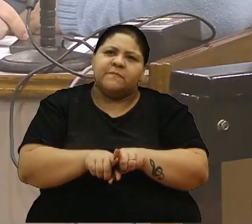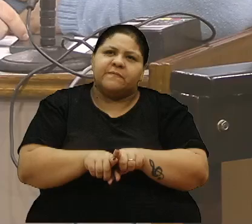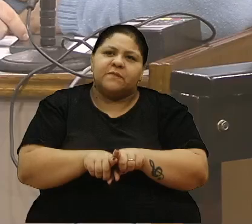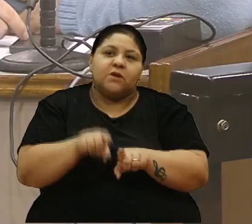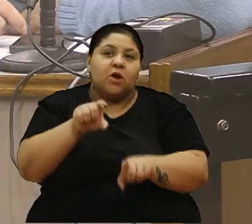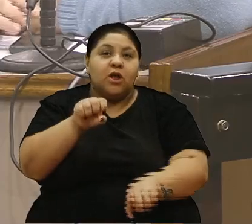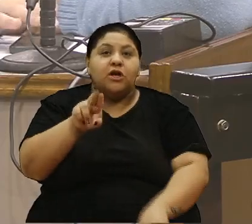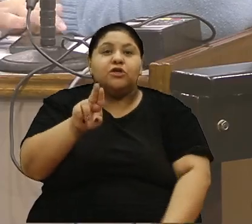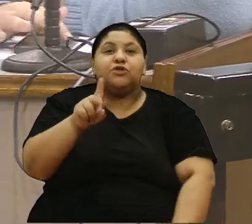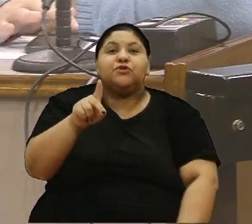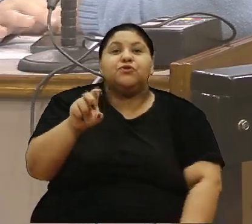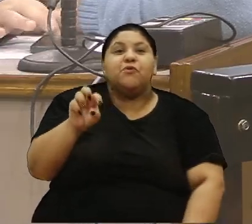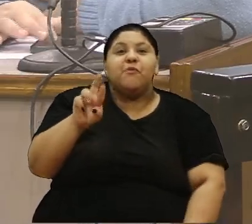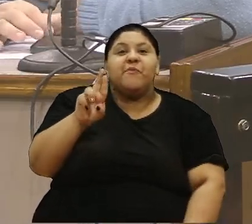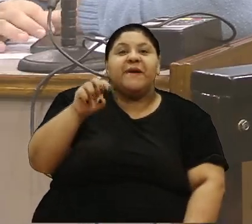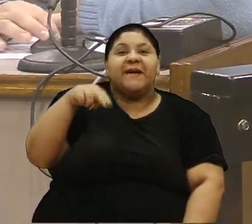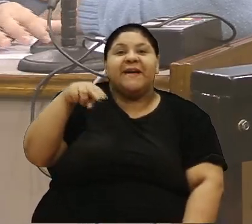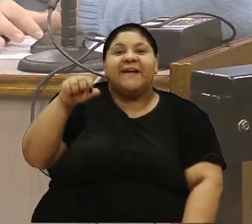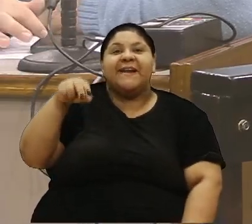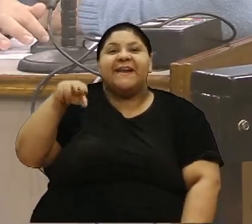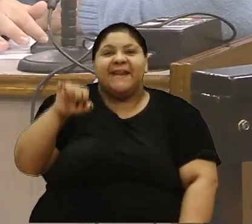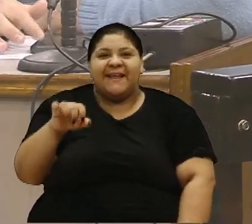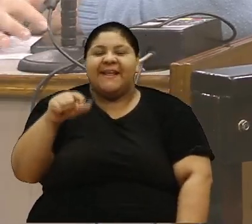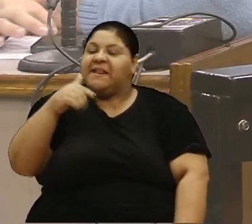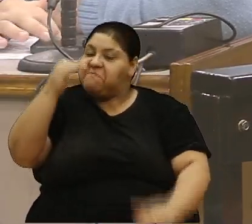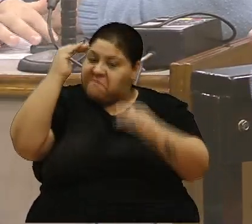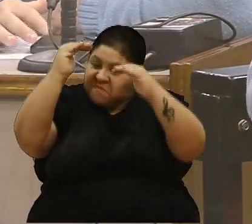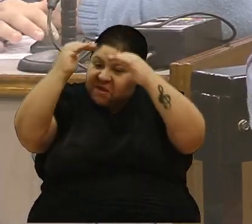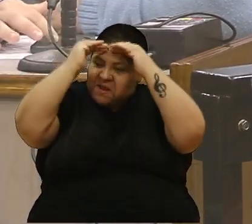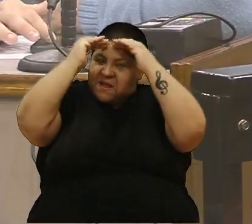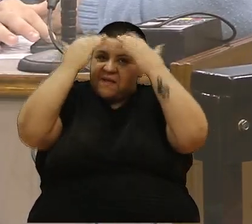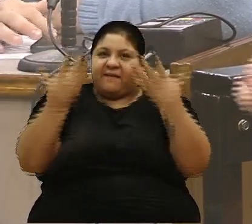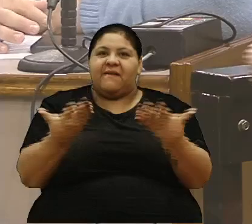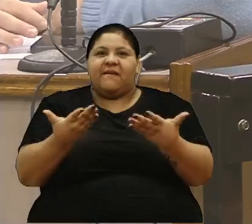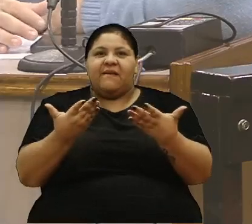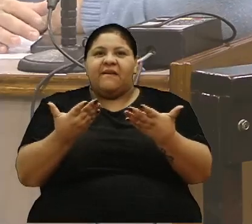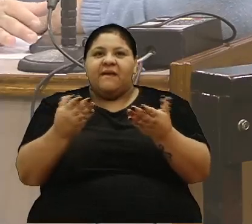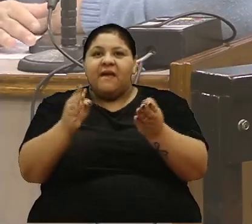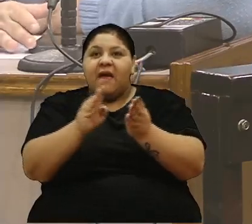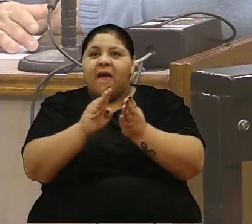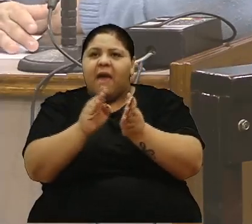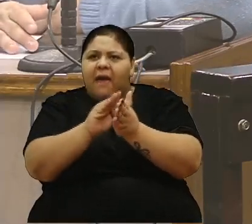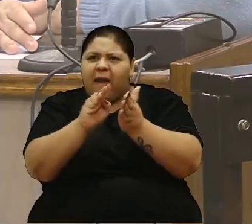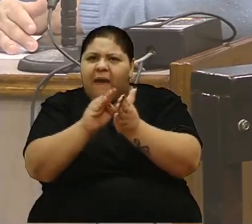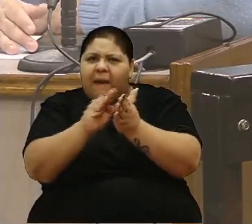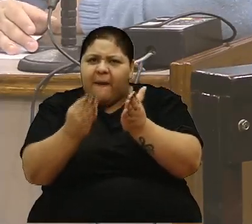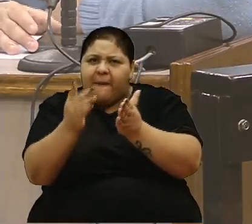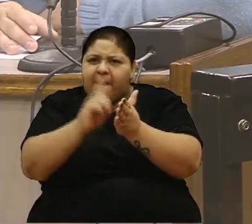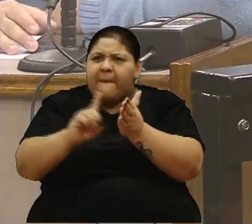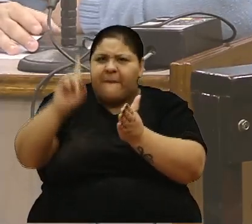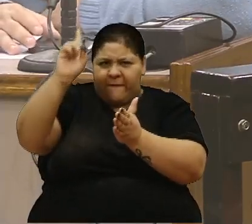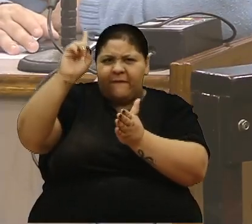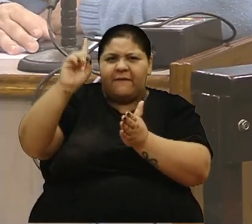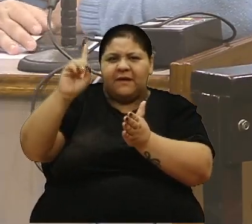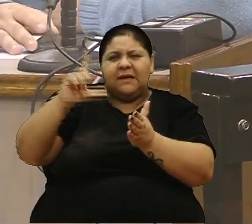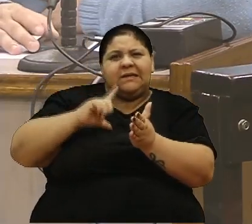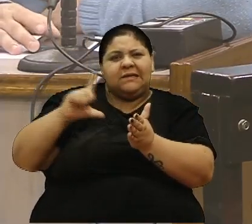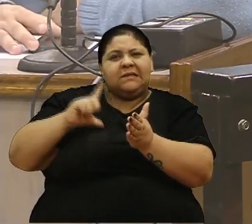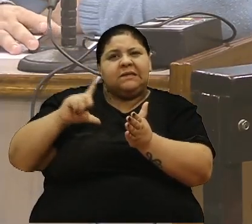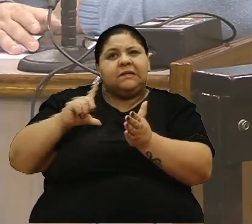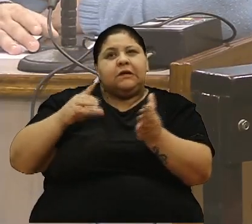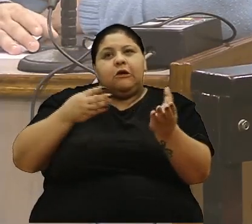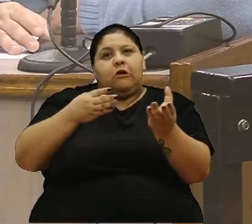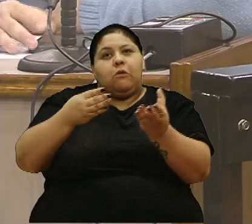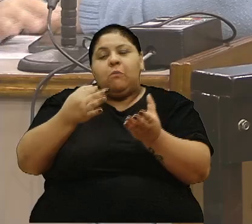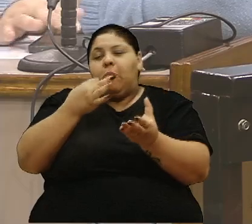Nani. E eles respeitavam muito bem. E é bíblico a correção. Embora há muitas controvérsias nos dias de hoje,